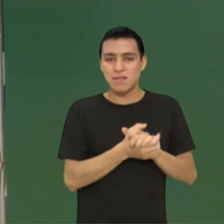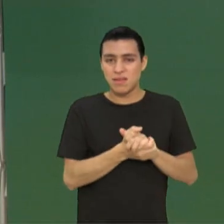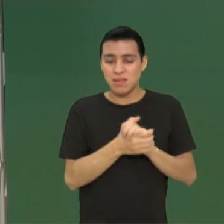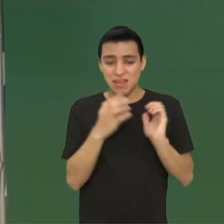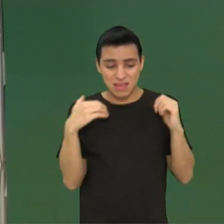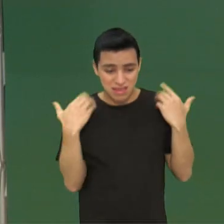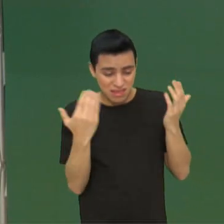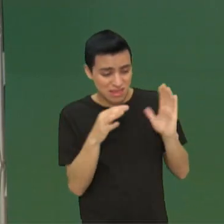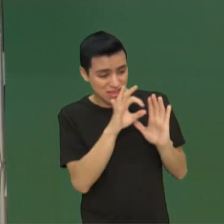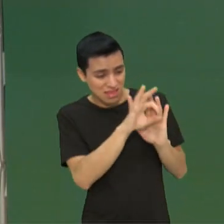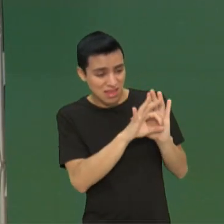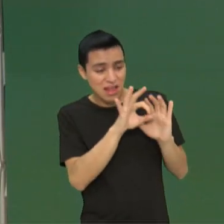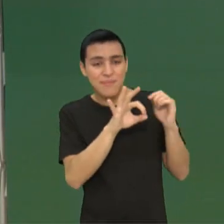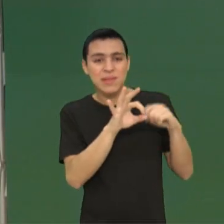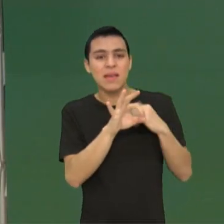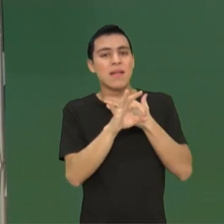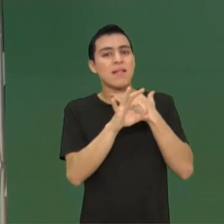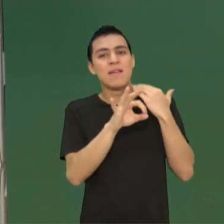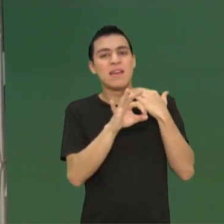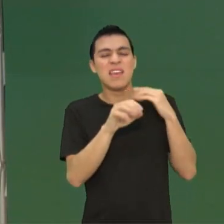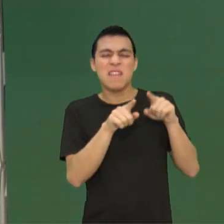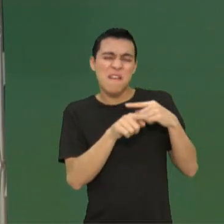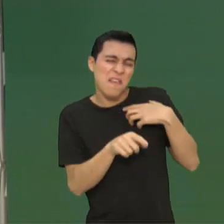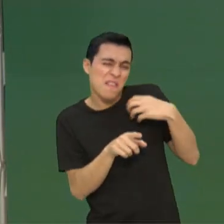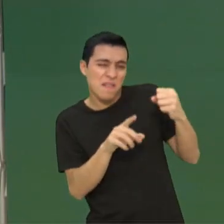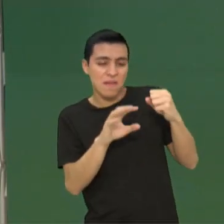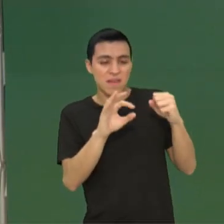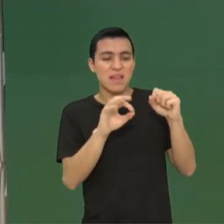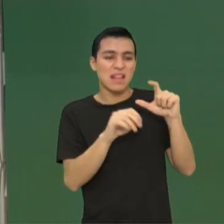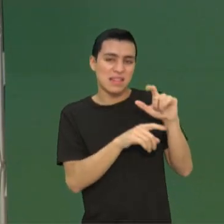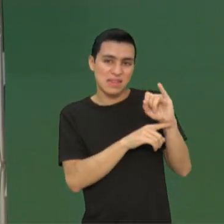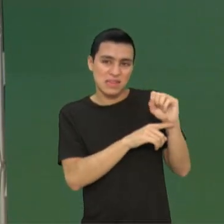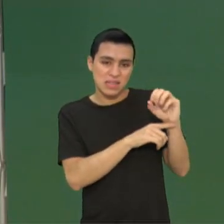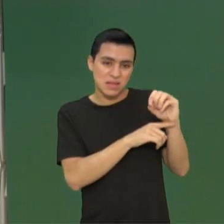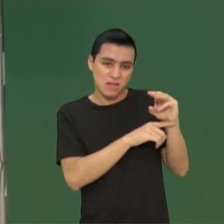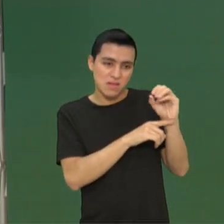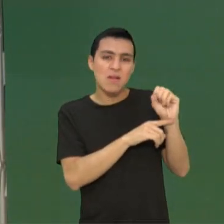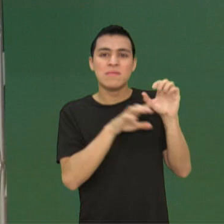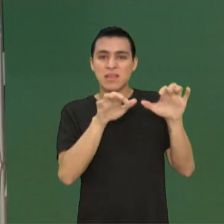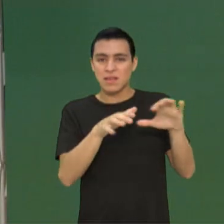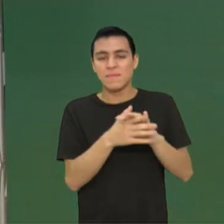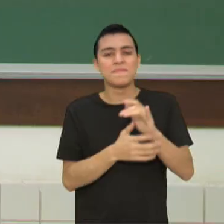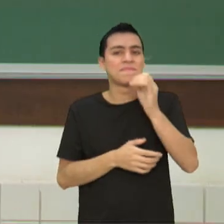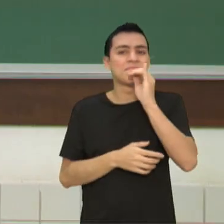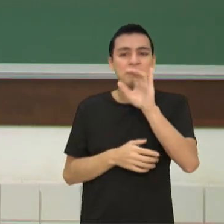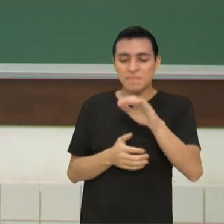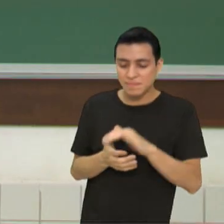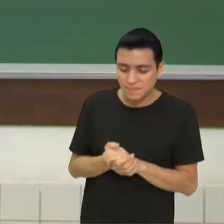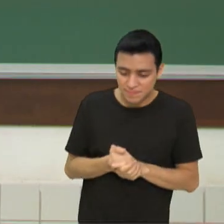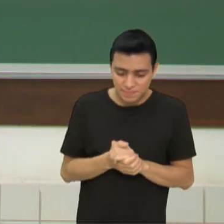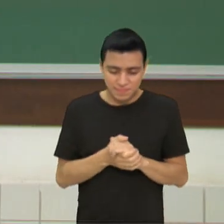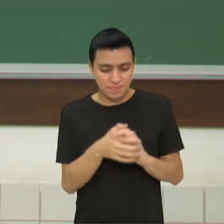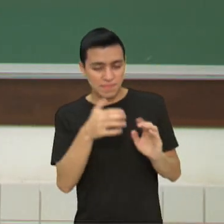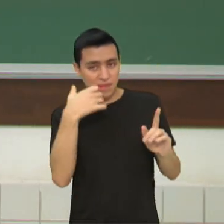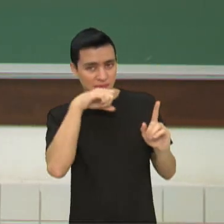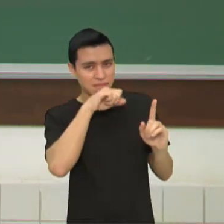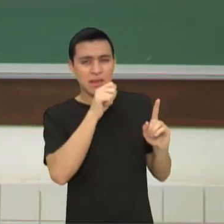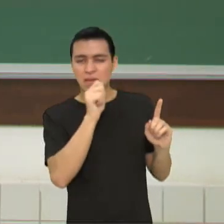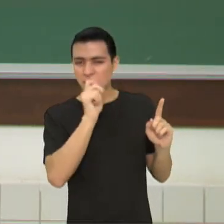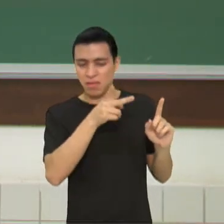Quando a célula precisa se suicidar, o lisossomo é o responsável. Quando estamos na barriga da mãe, nos